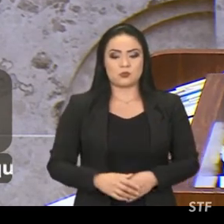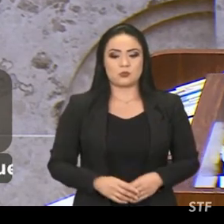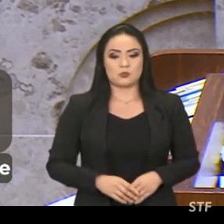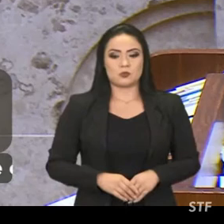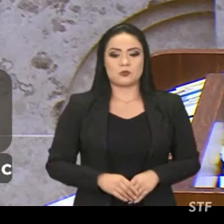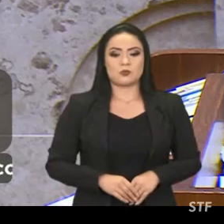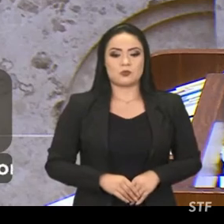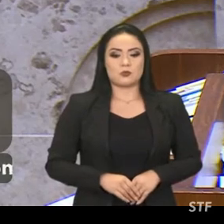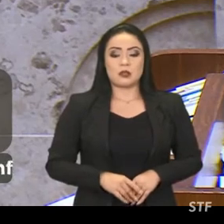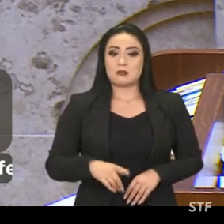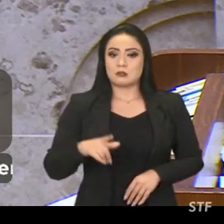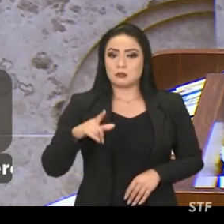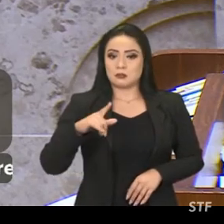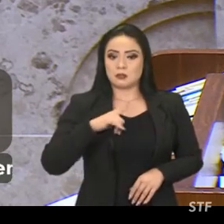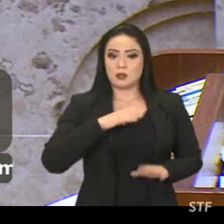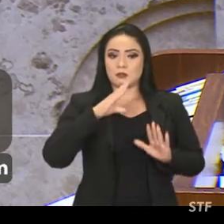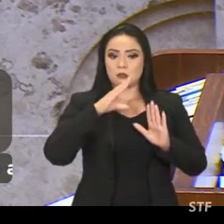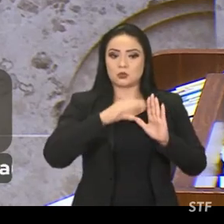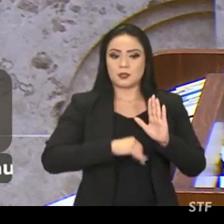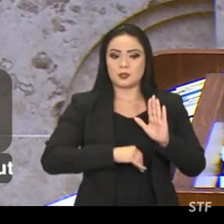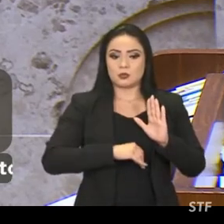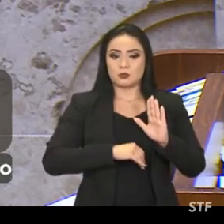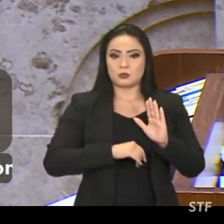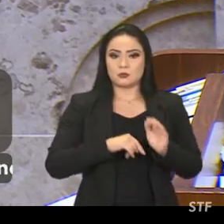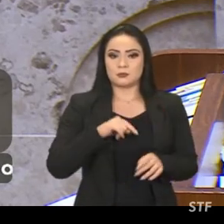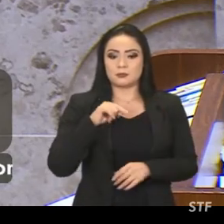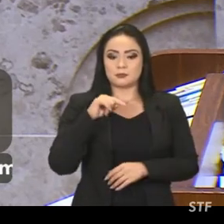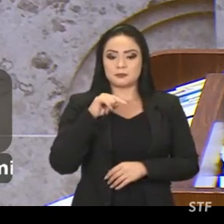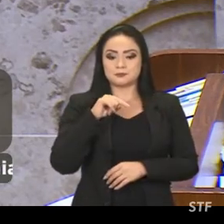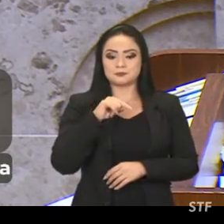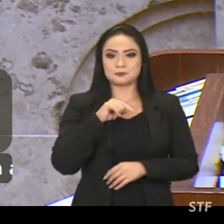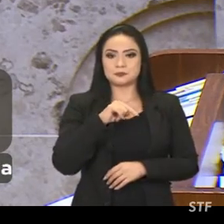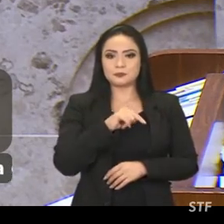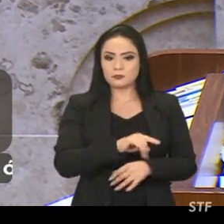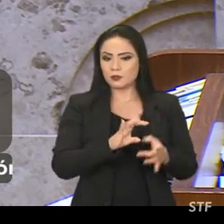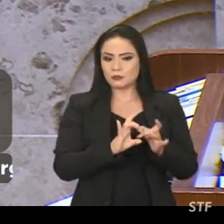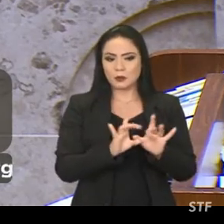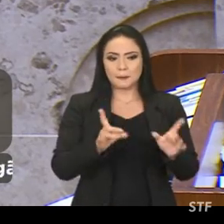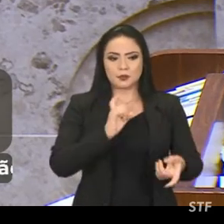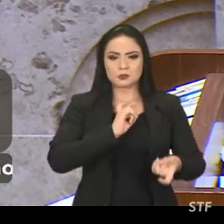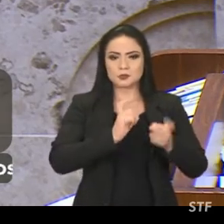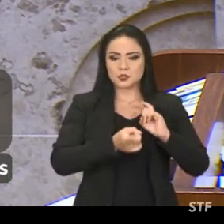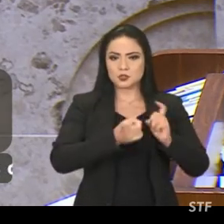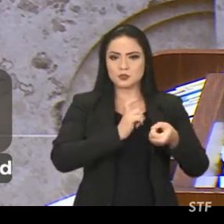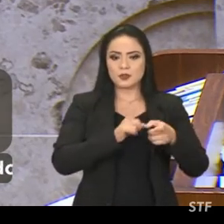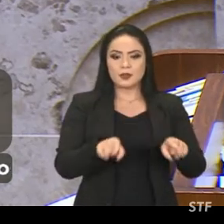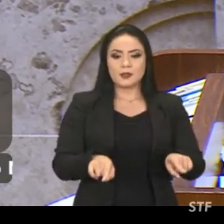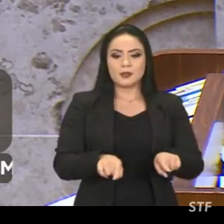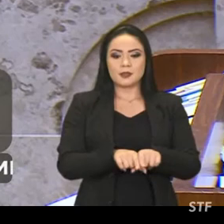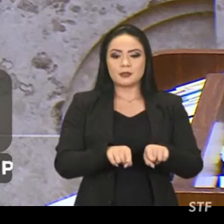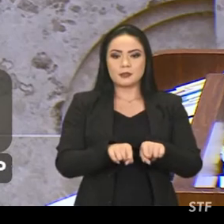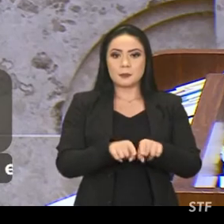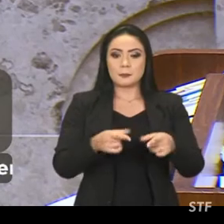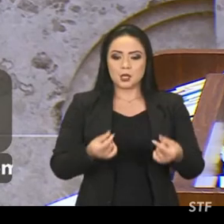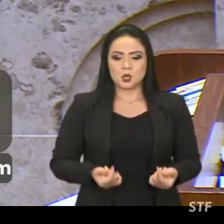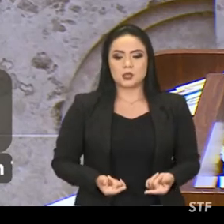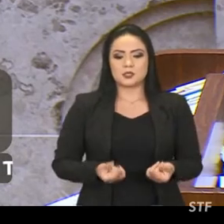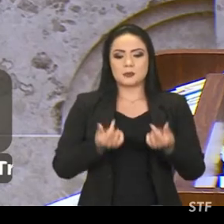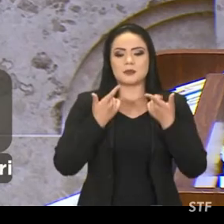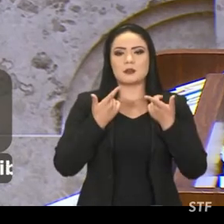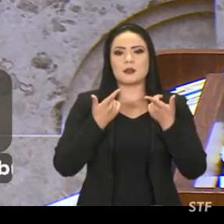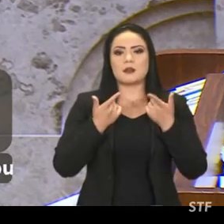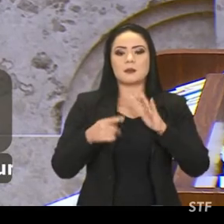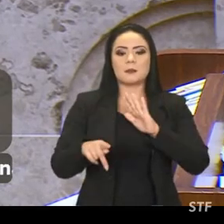uma referência a essa autonomia administrativa e orçamentária, com relação